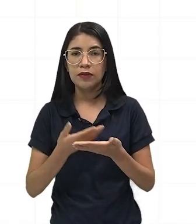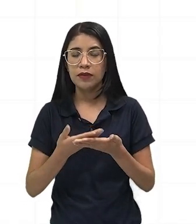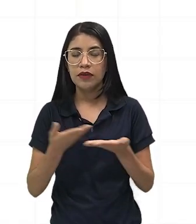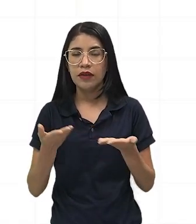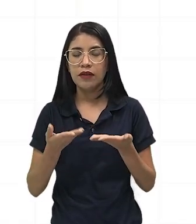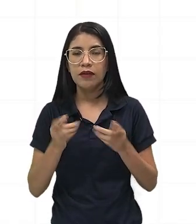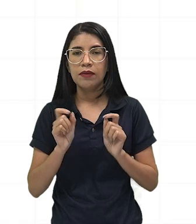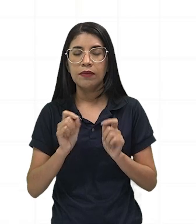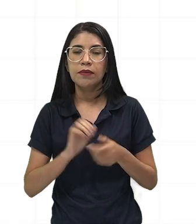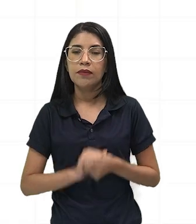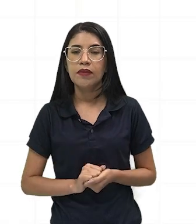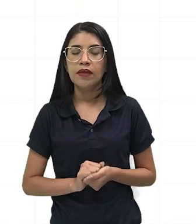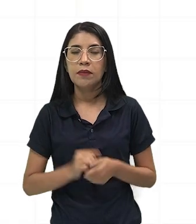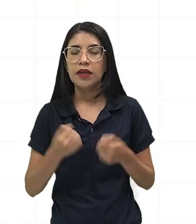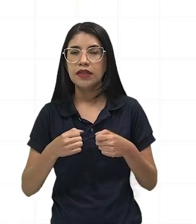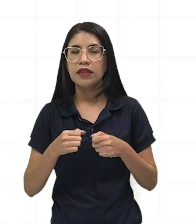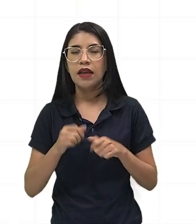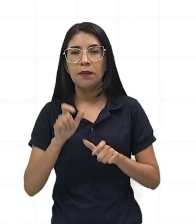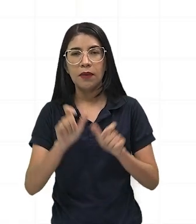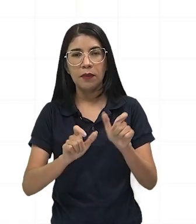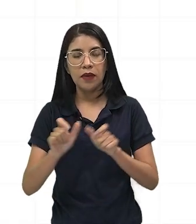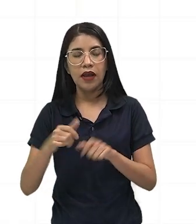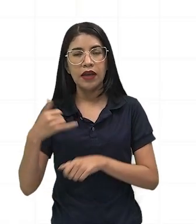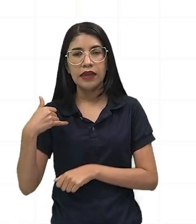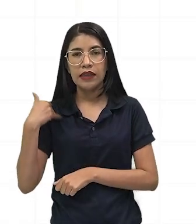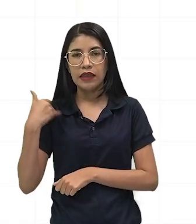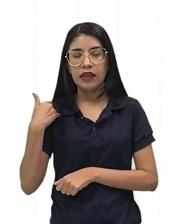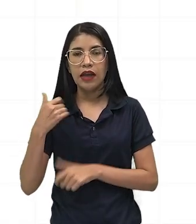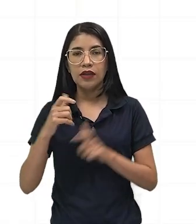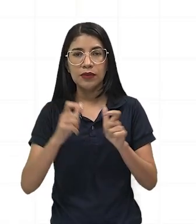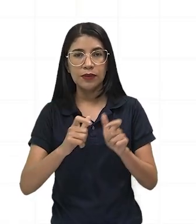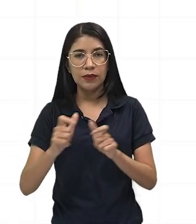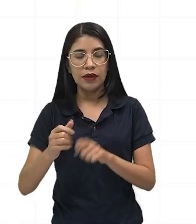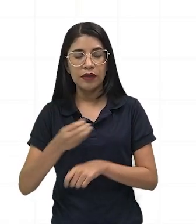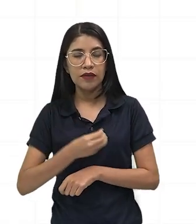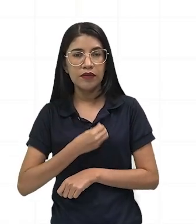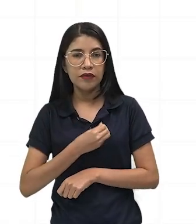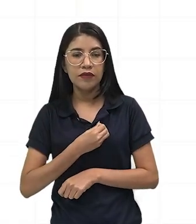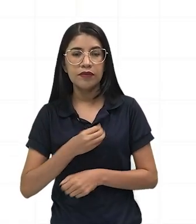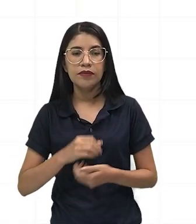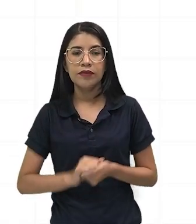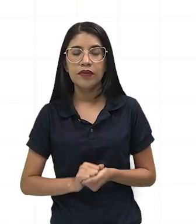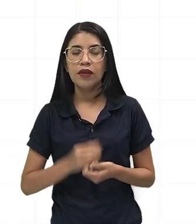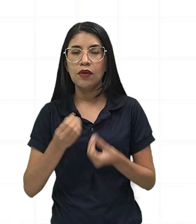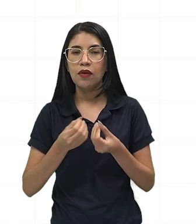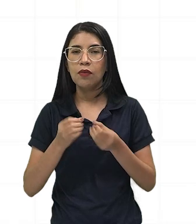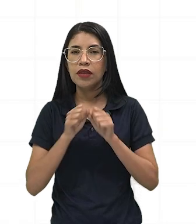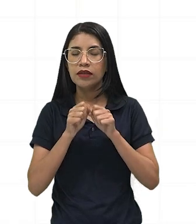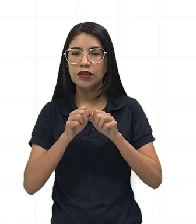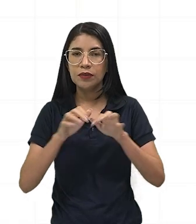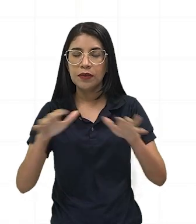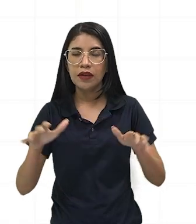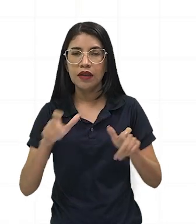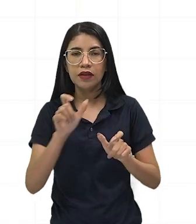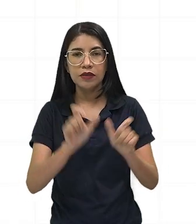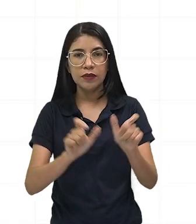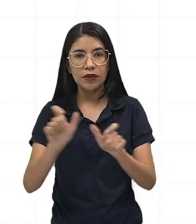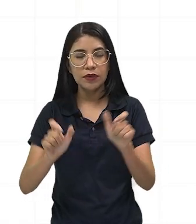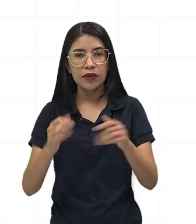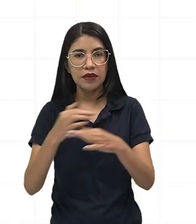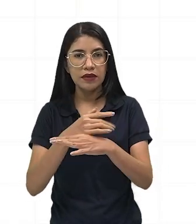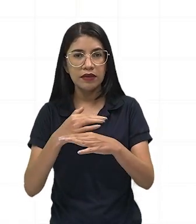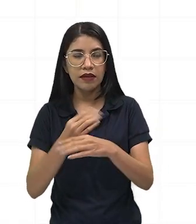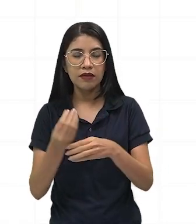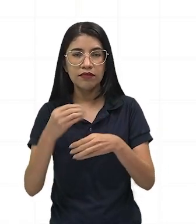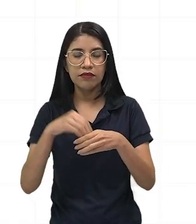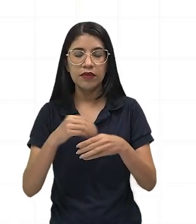visualizar a distribuição da população por idade, gênero e localização. Tá? distribuição demográfica, né?